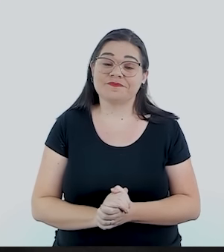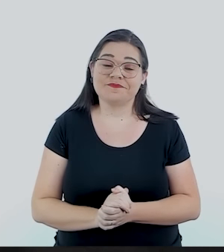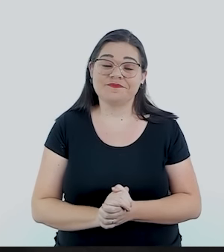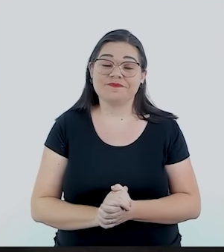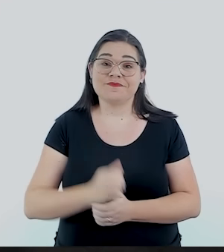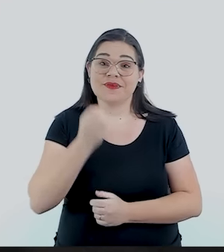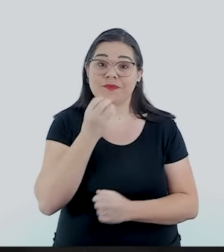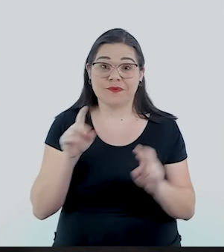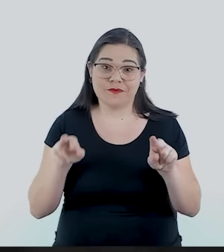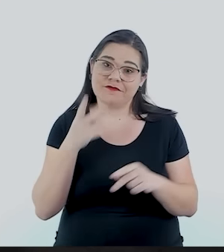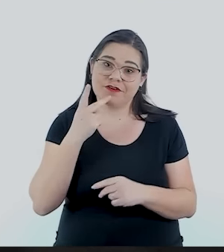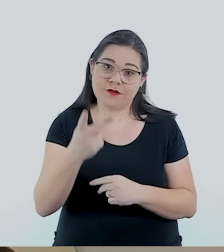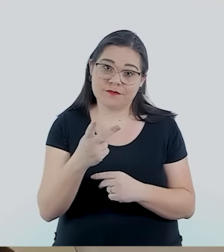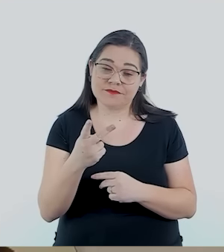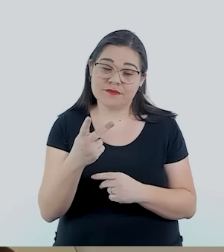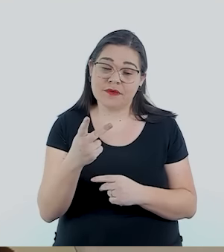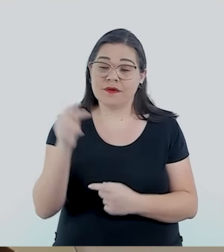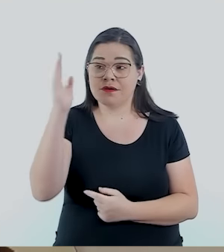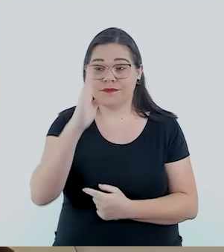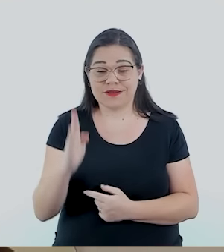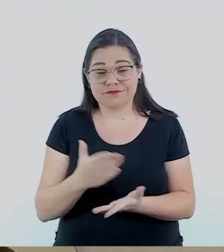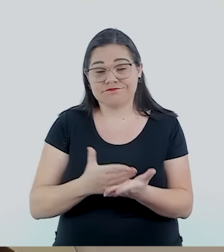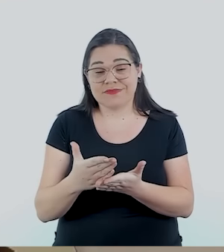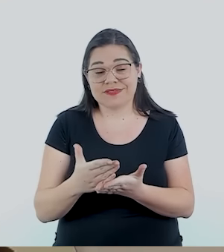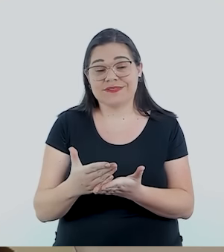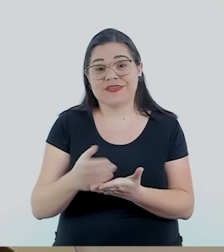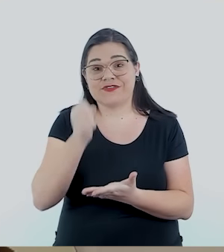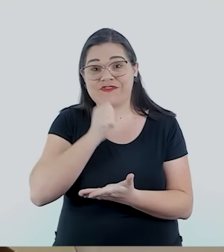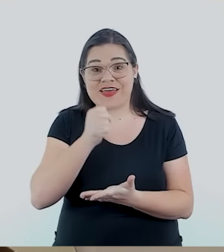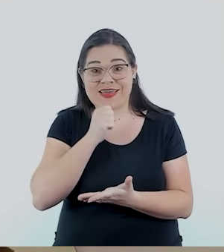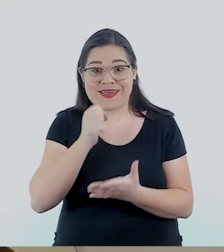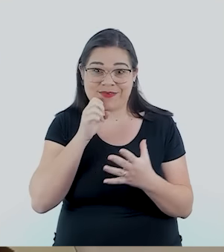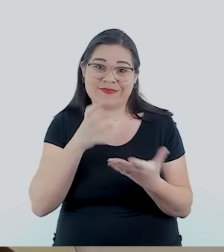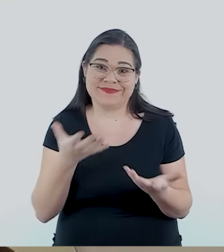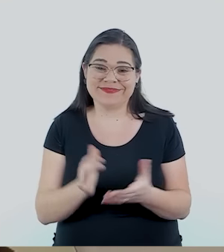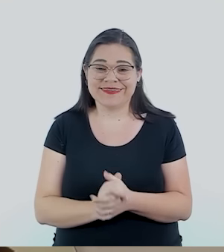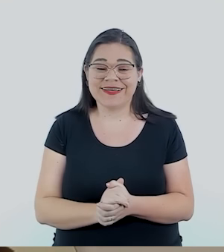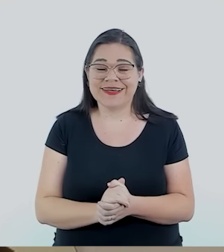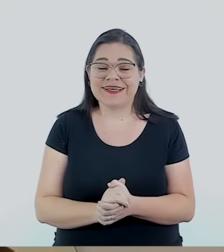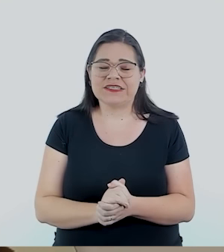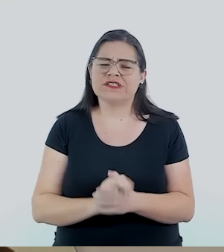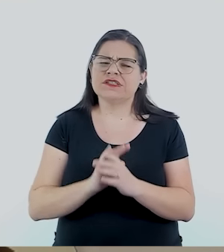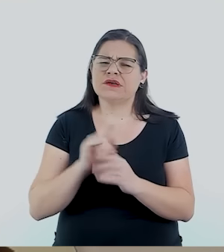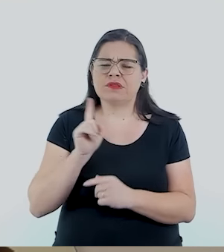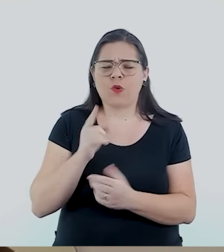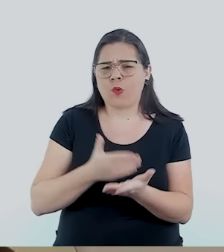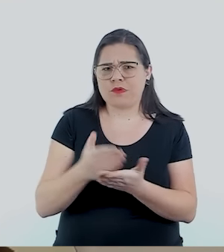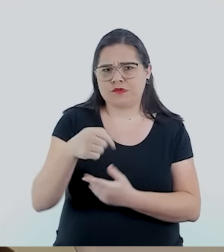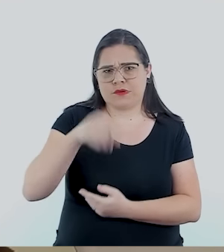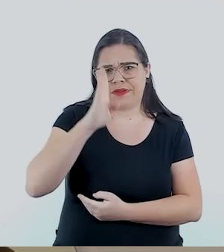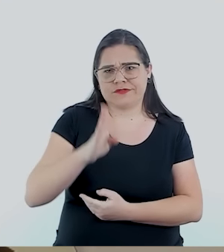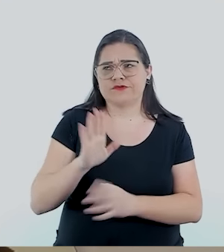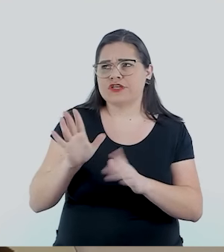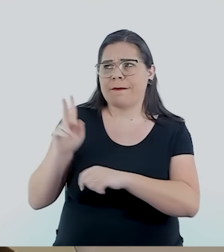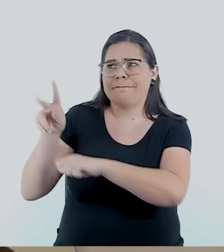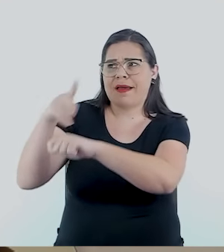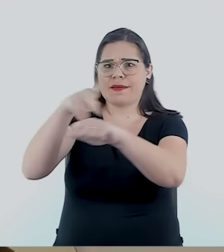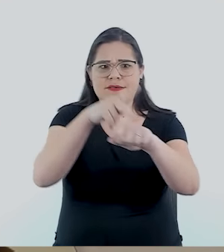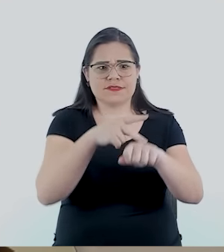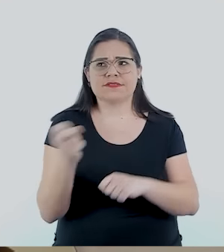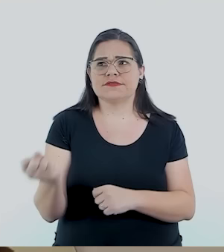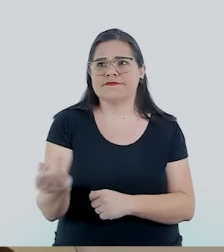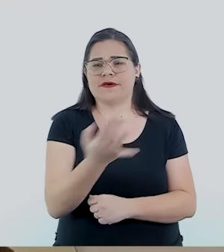disse o Brasil tá envelhecendo na verdade não é um movimento brasileiro isso já aconteceu em vários países do mundo a grande diferença é que